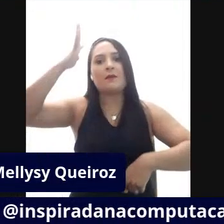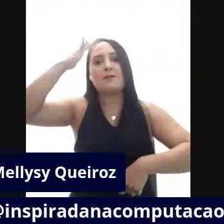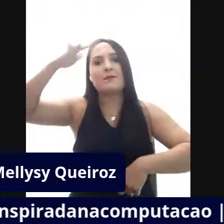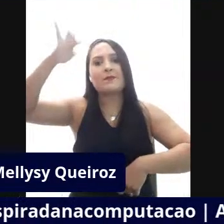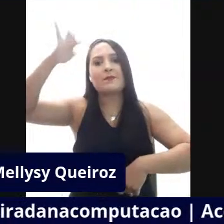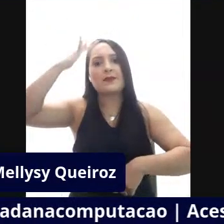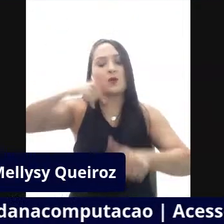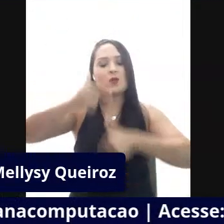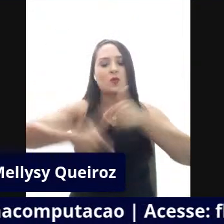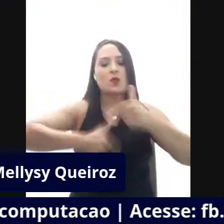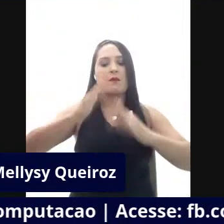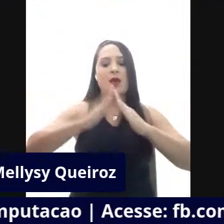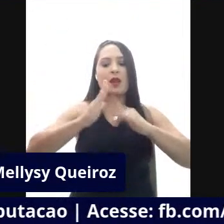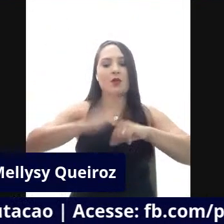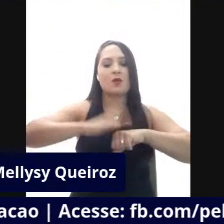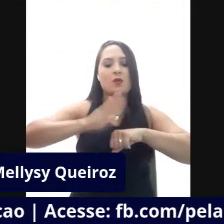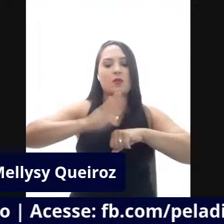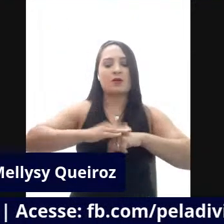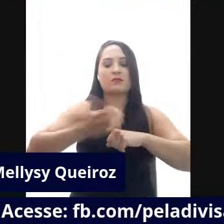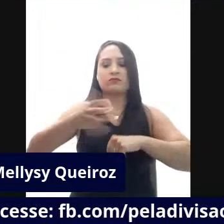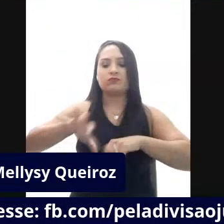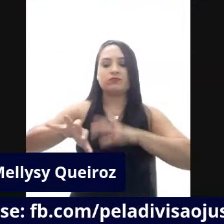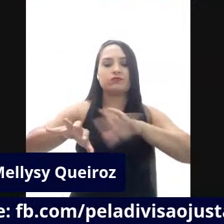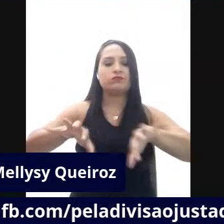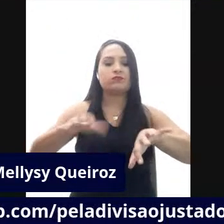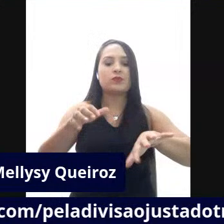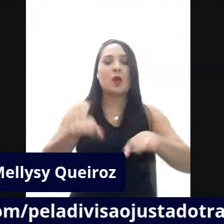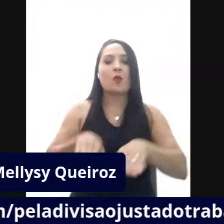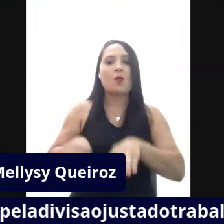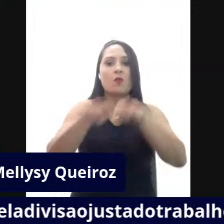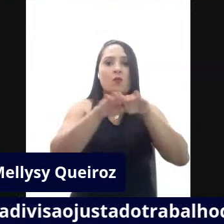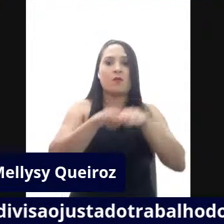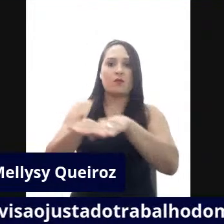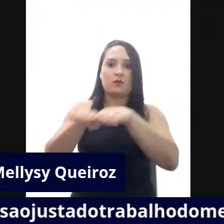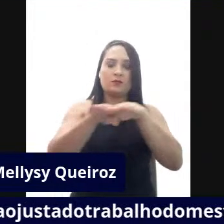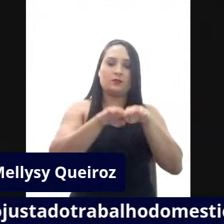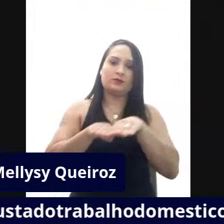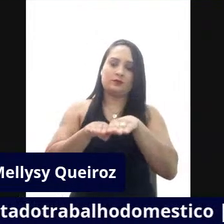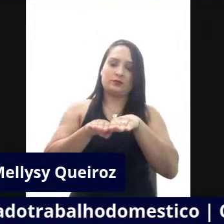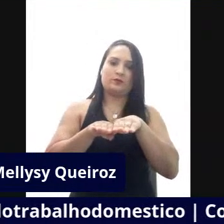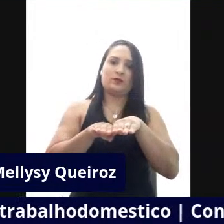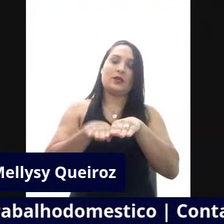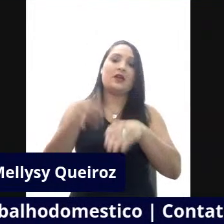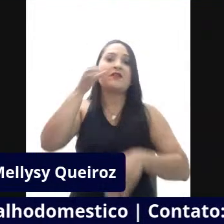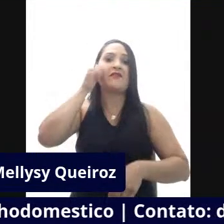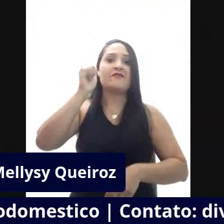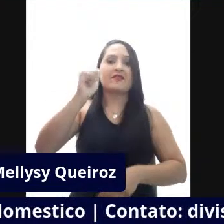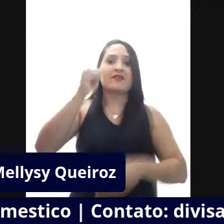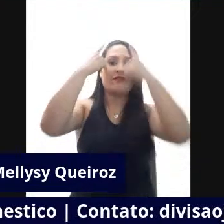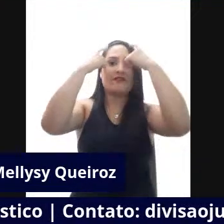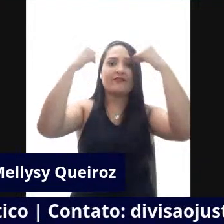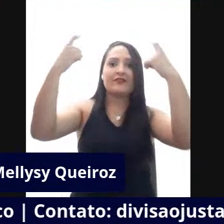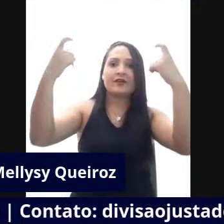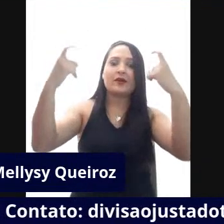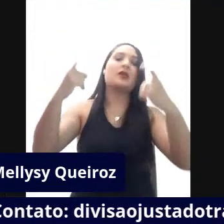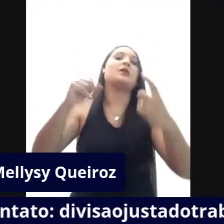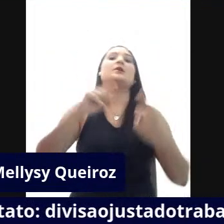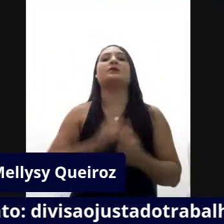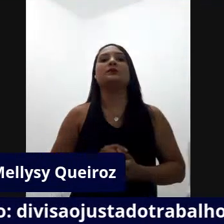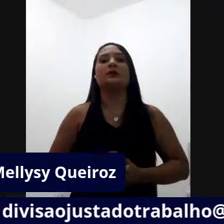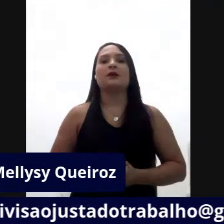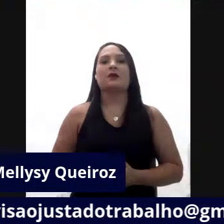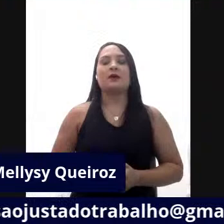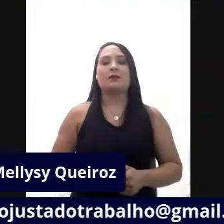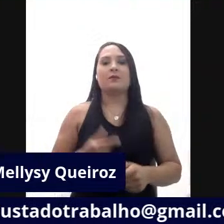enfrentamento às violências, nas suas vertentes, né, diversas aí, na saúde, na educação,